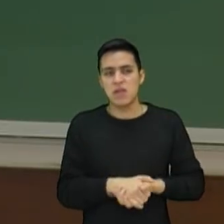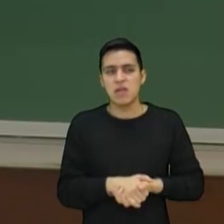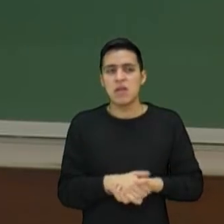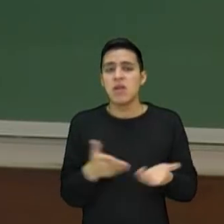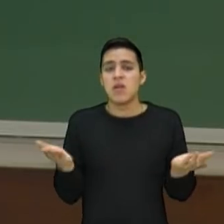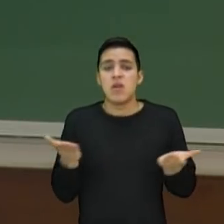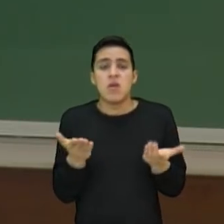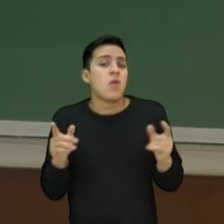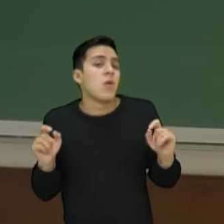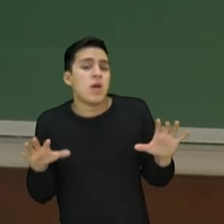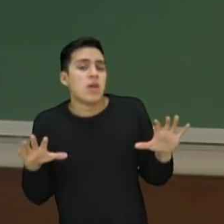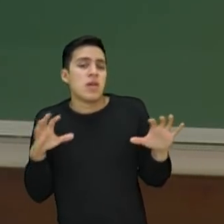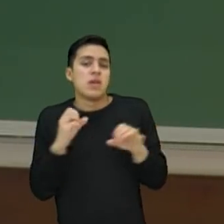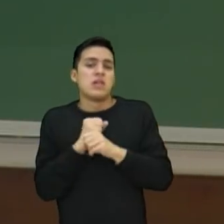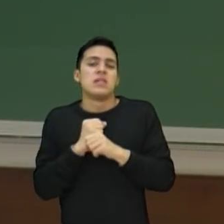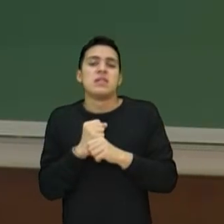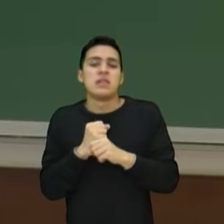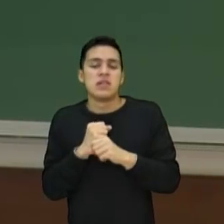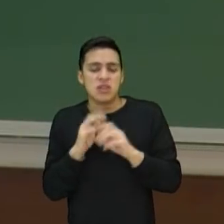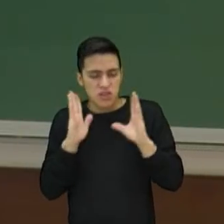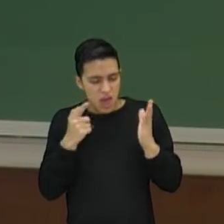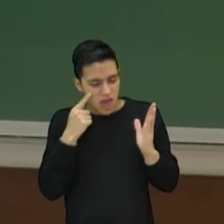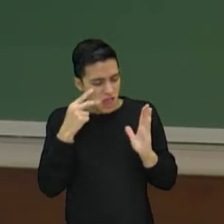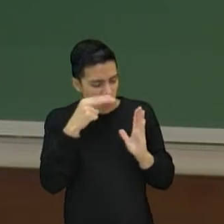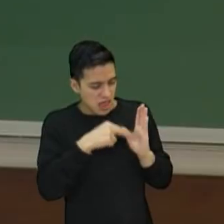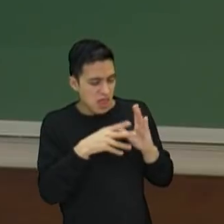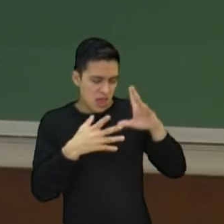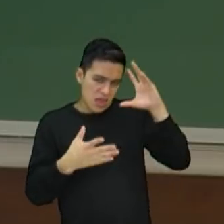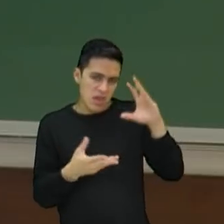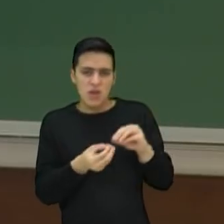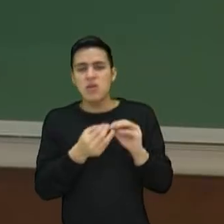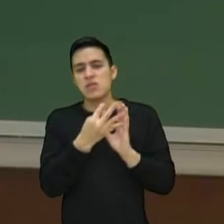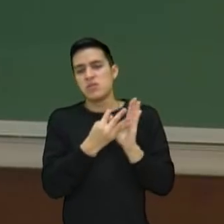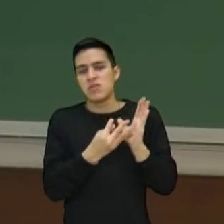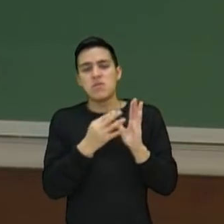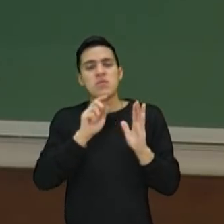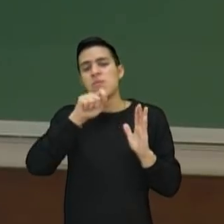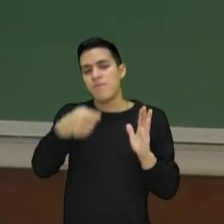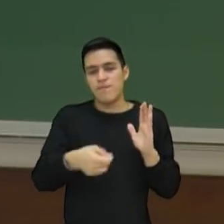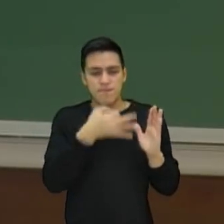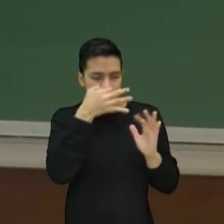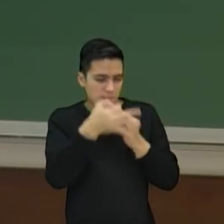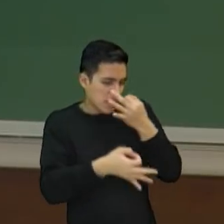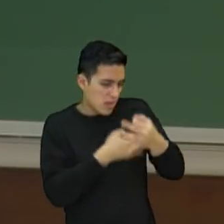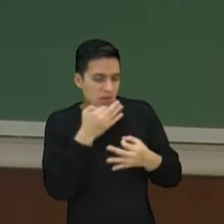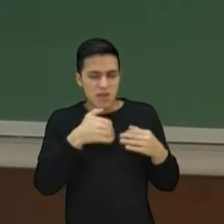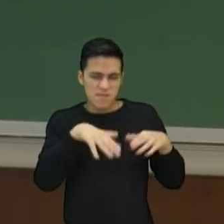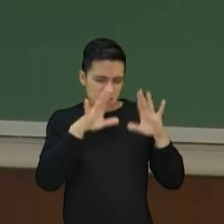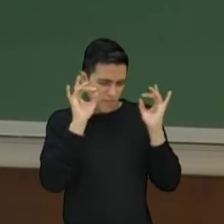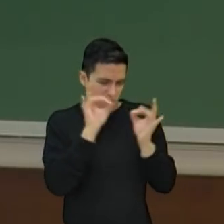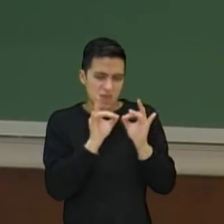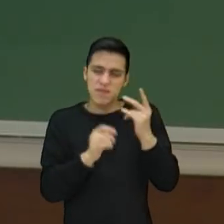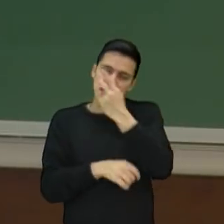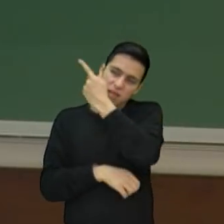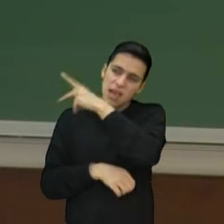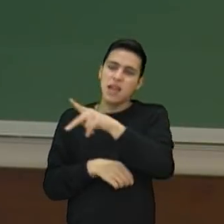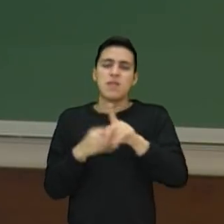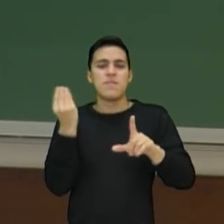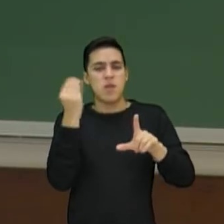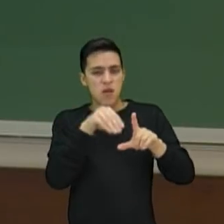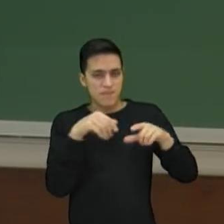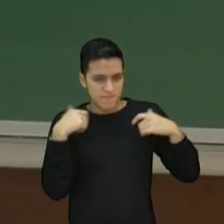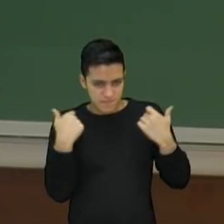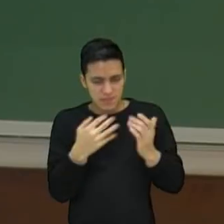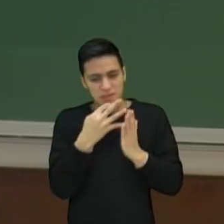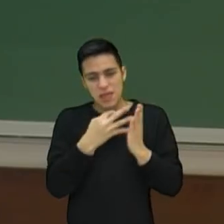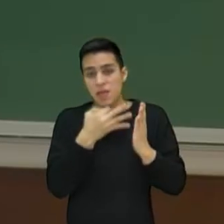Então, hoje, pessoal, nós lemos e interpretamos um texto de opinião, especificamente do Daniel, no blog dele, né?